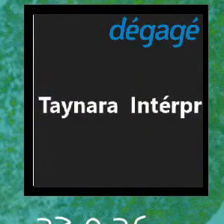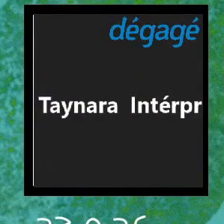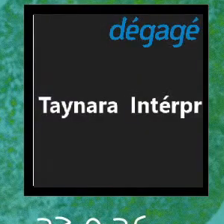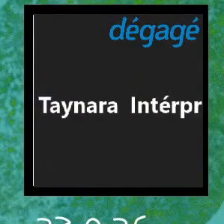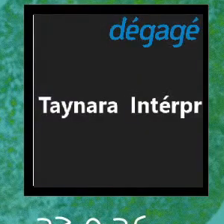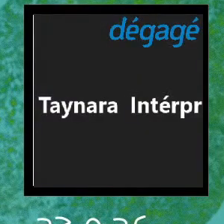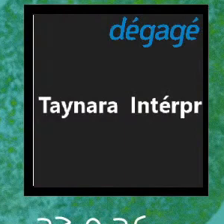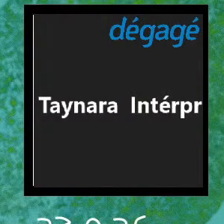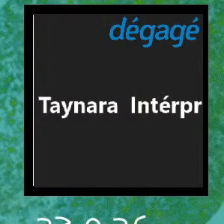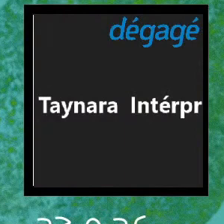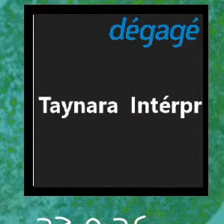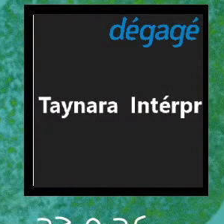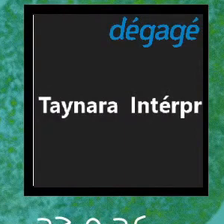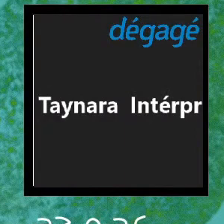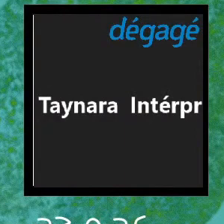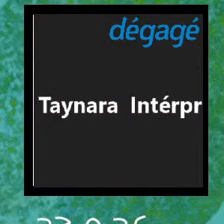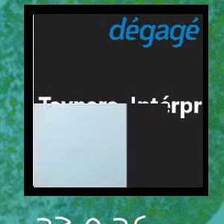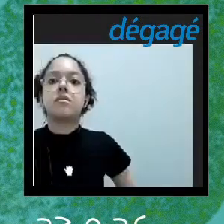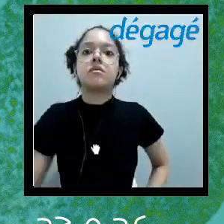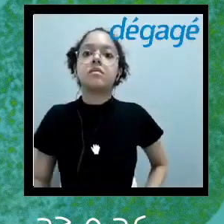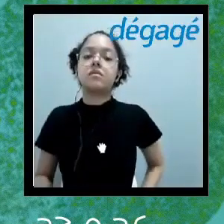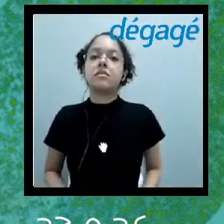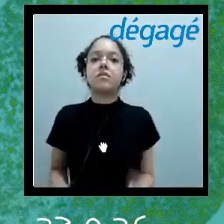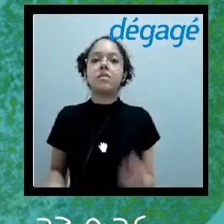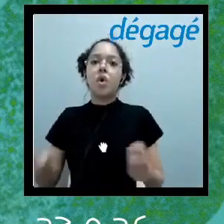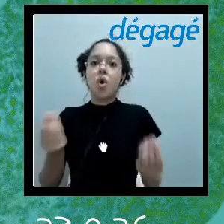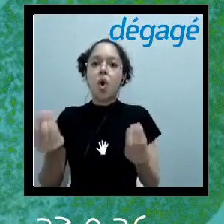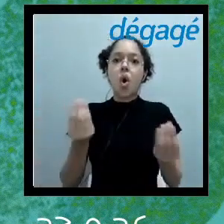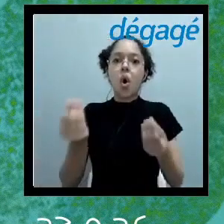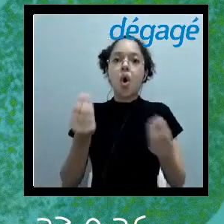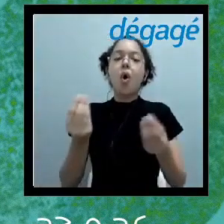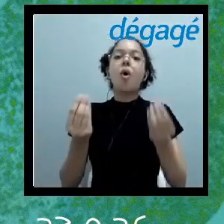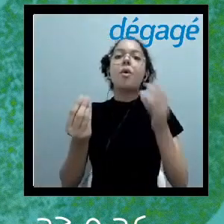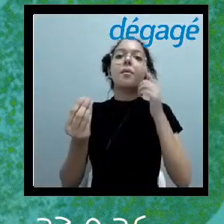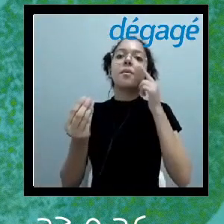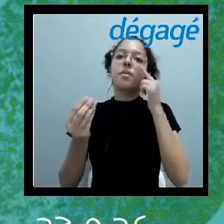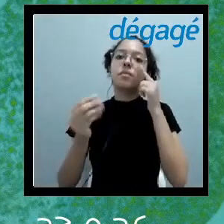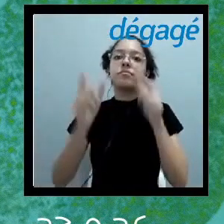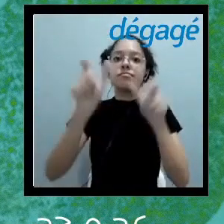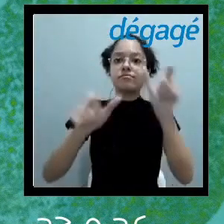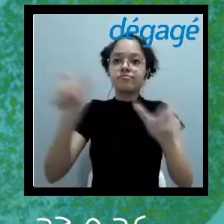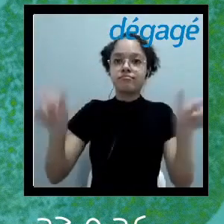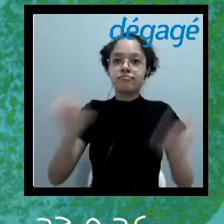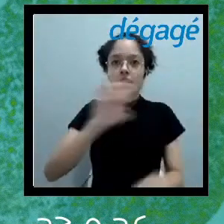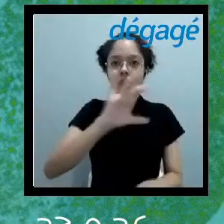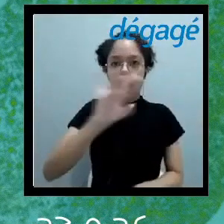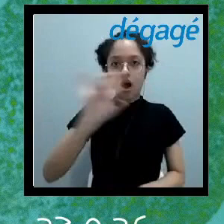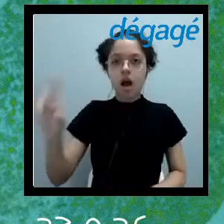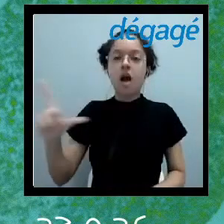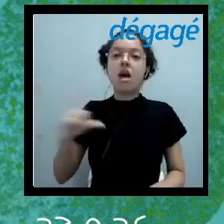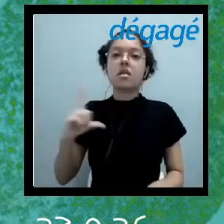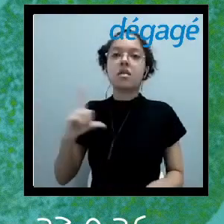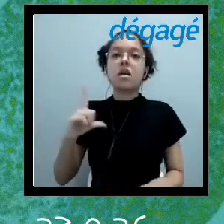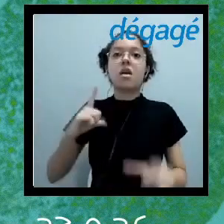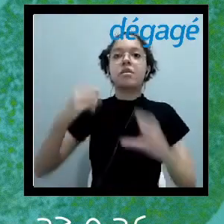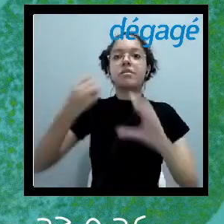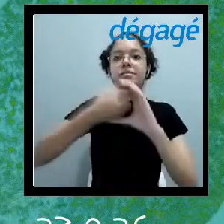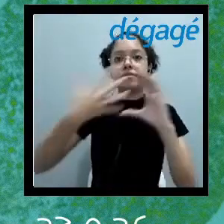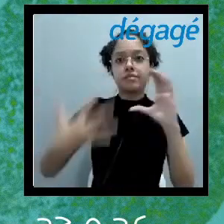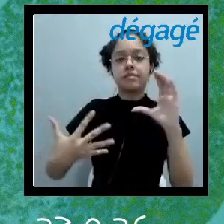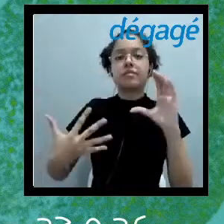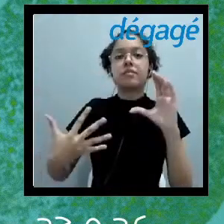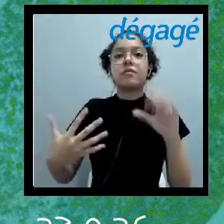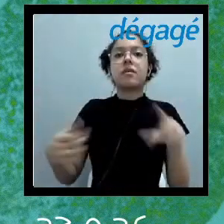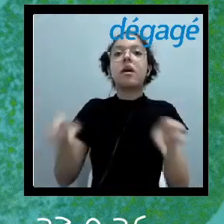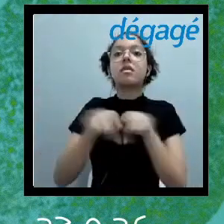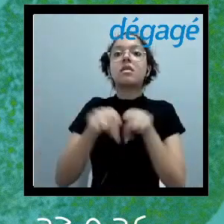que ele é, né? E não é fácil esse exercício, né? Só para responder rapidinho, alguém que